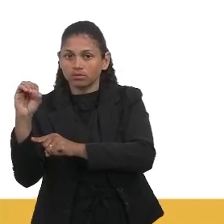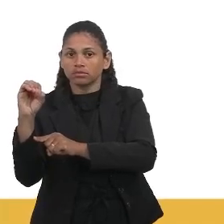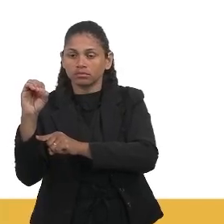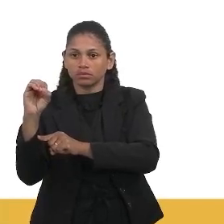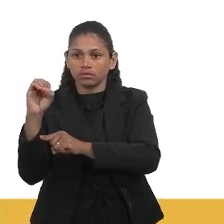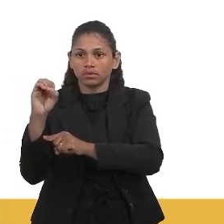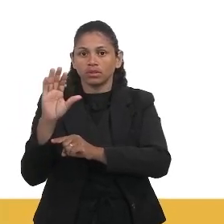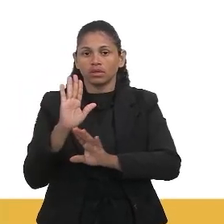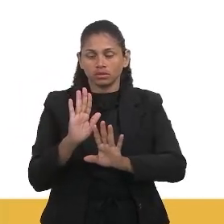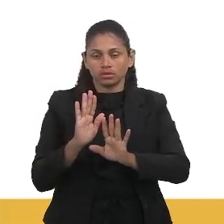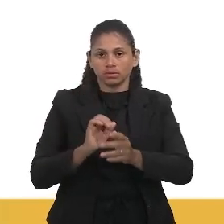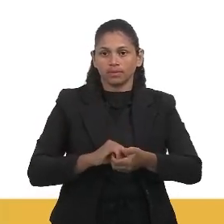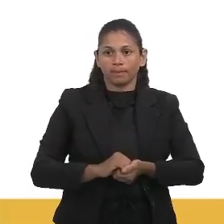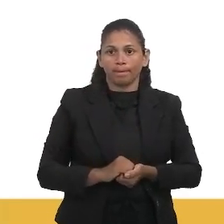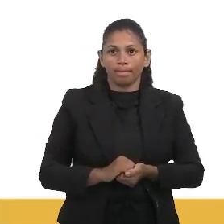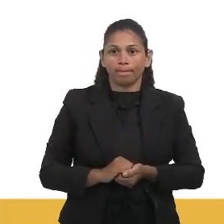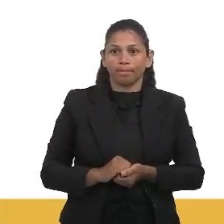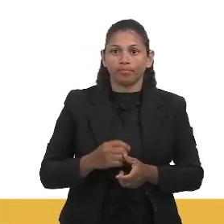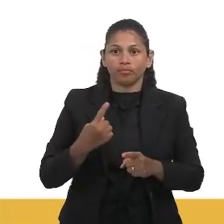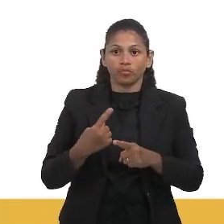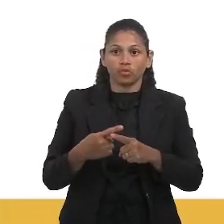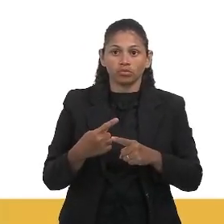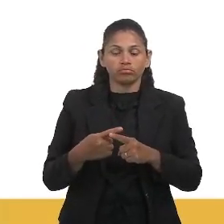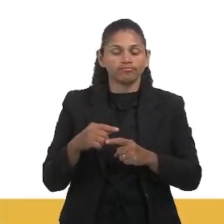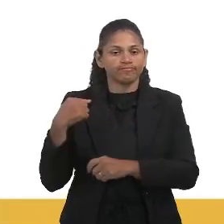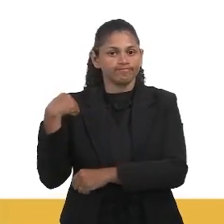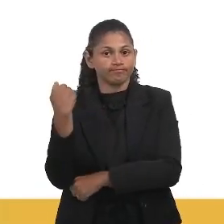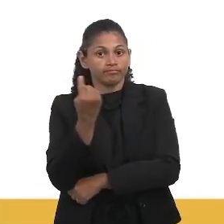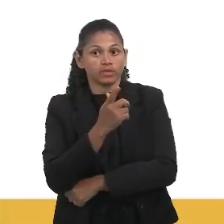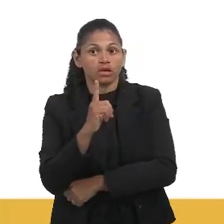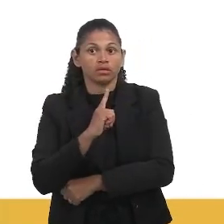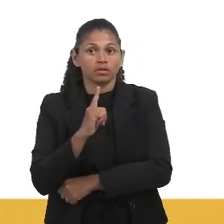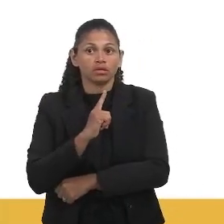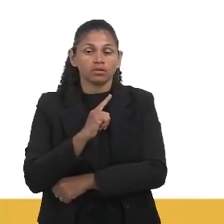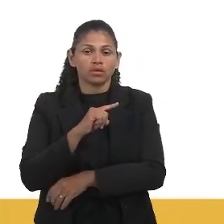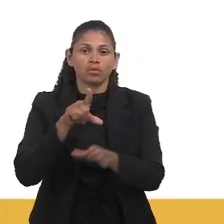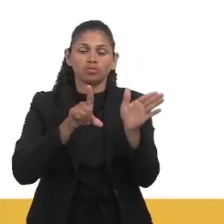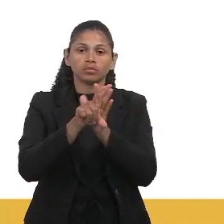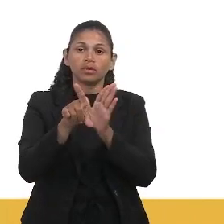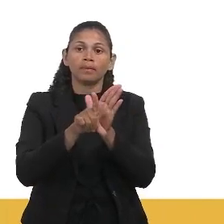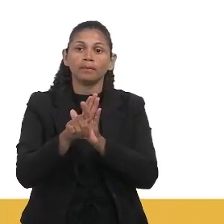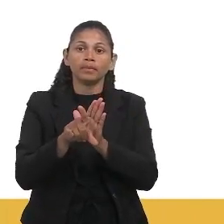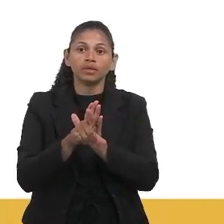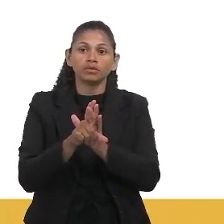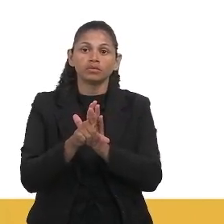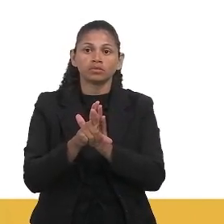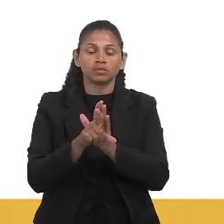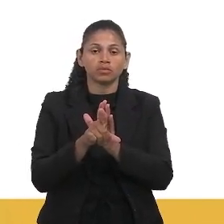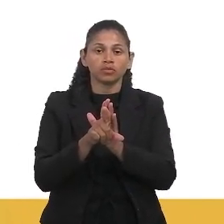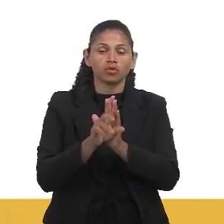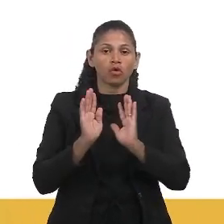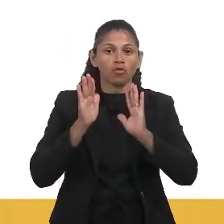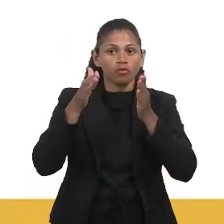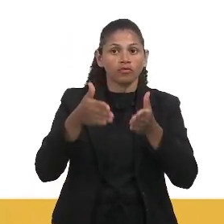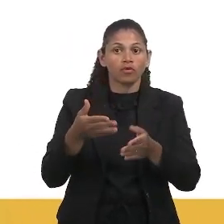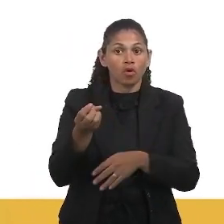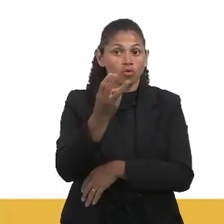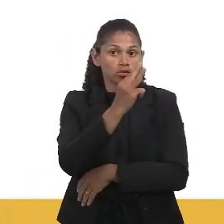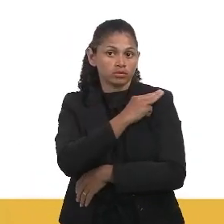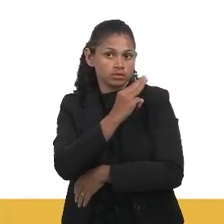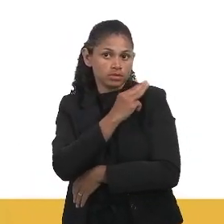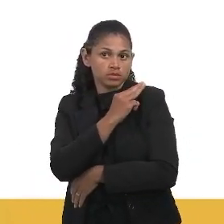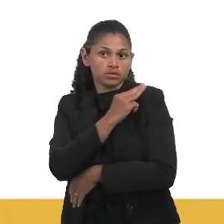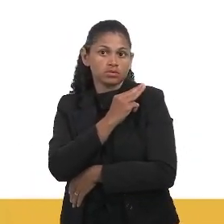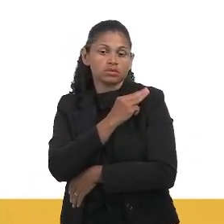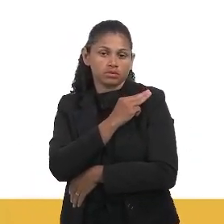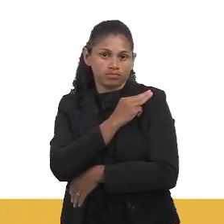pro probleminha porque a gente vai ter uma relação uma pergunta tá voltada ao terceiro ano a gente tem uma relação como essa aqui